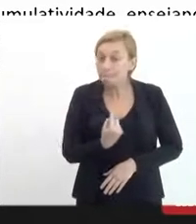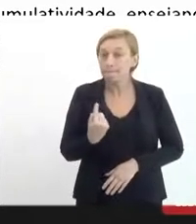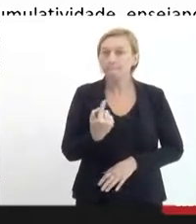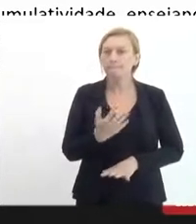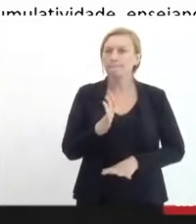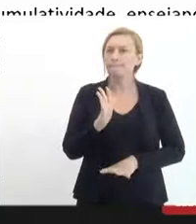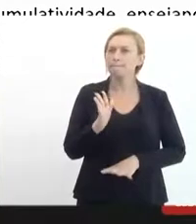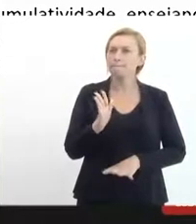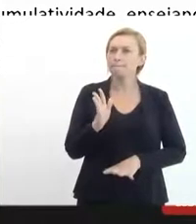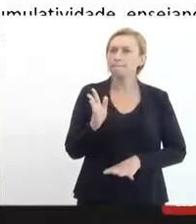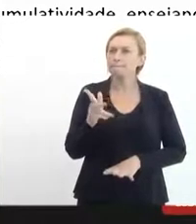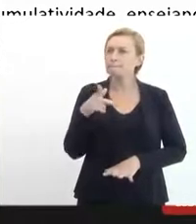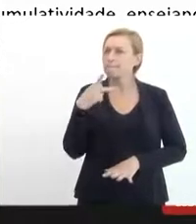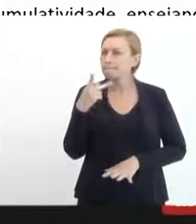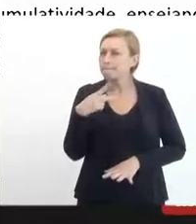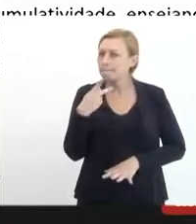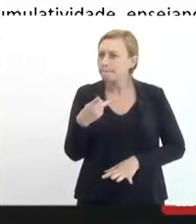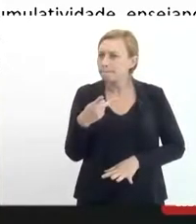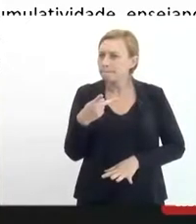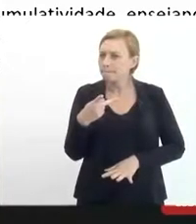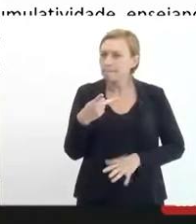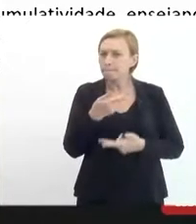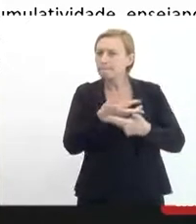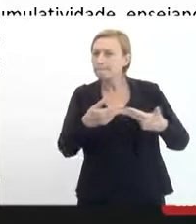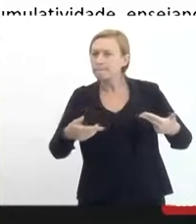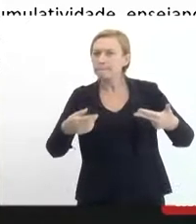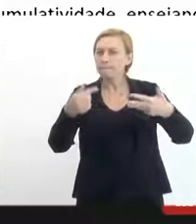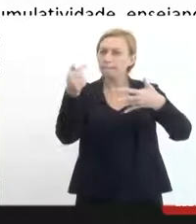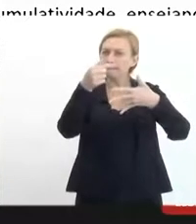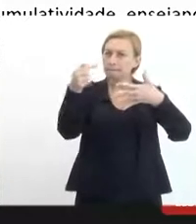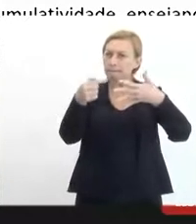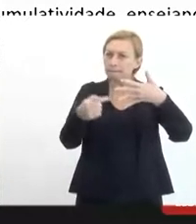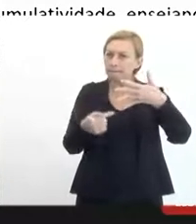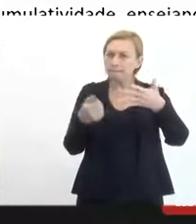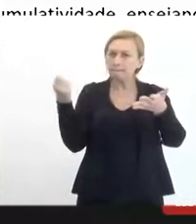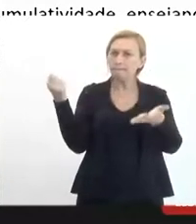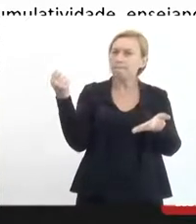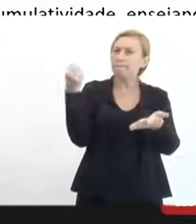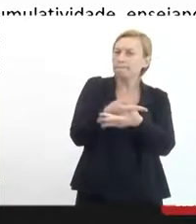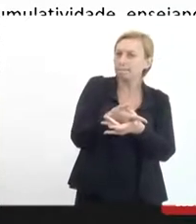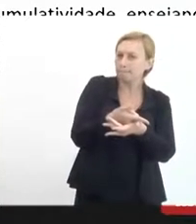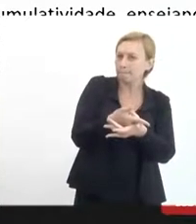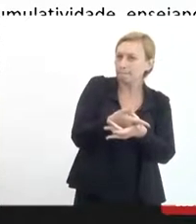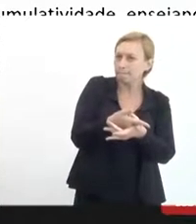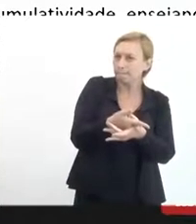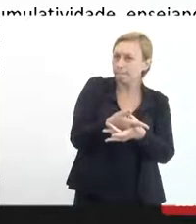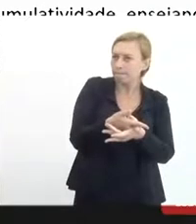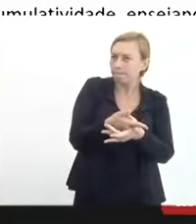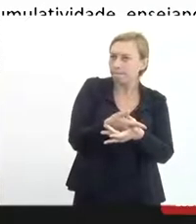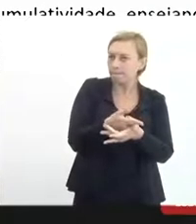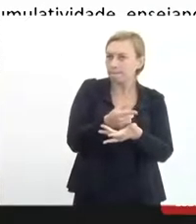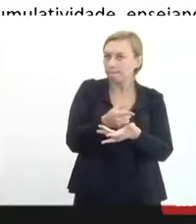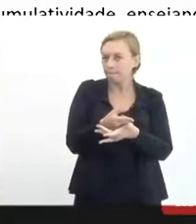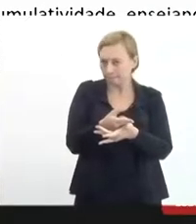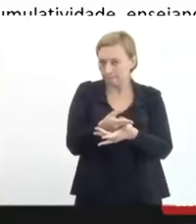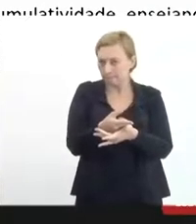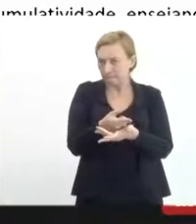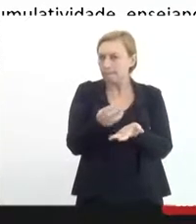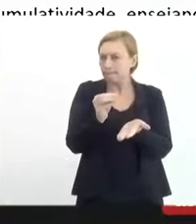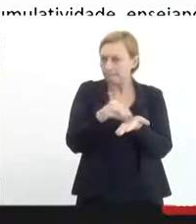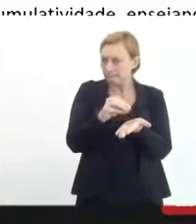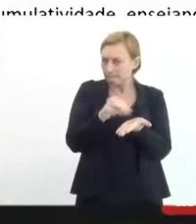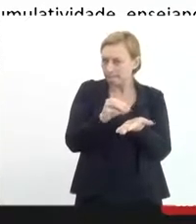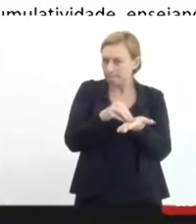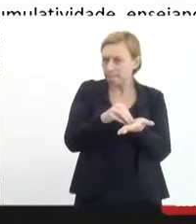Foi colocado, né, uma série de situações de pagamentos de autos de infração. como se